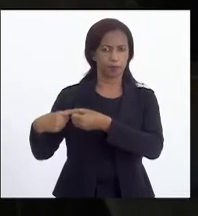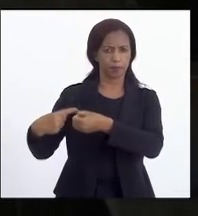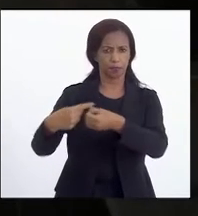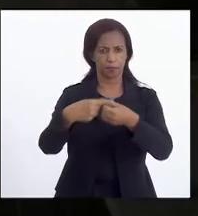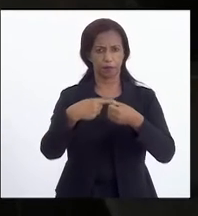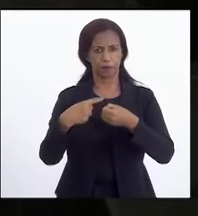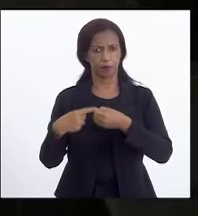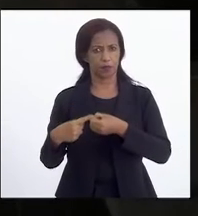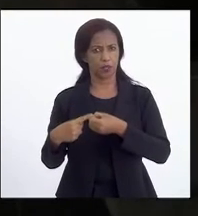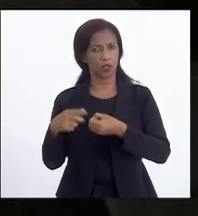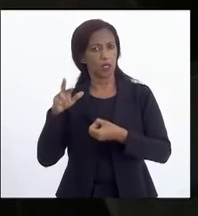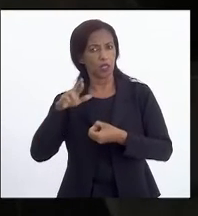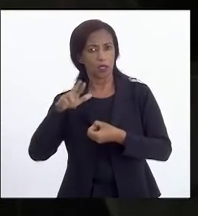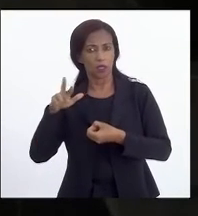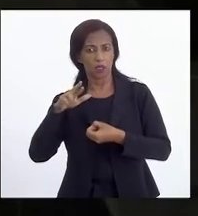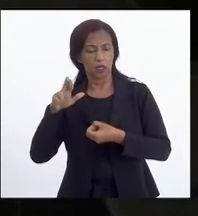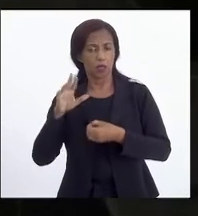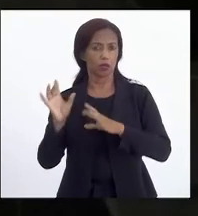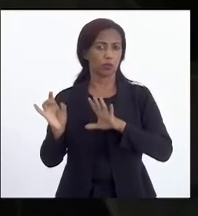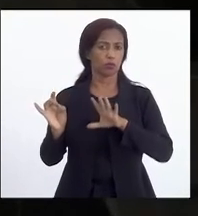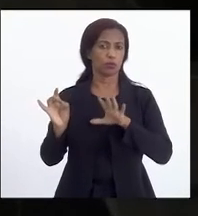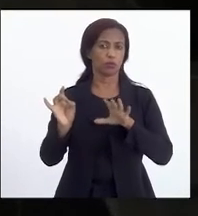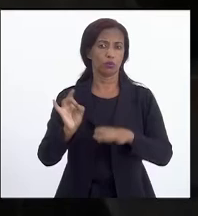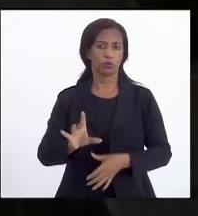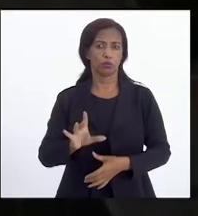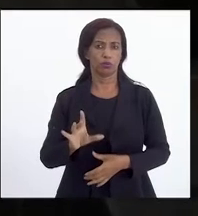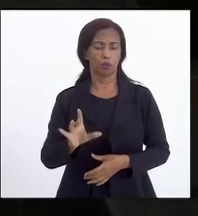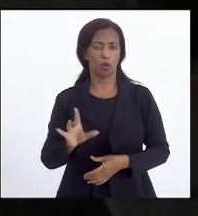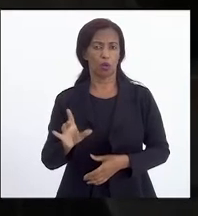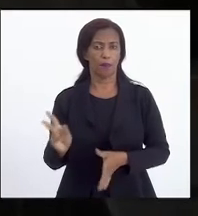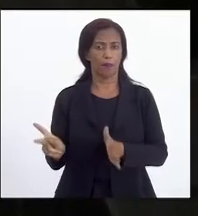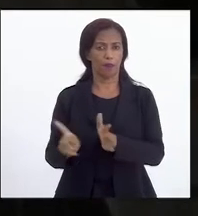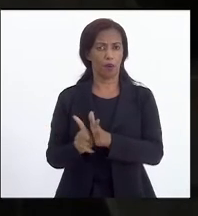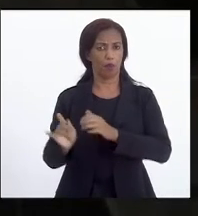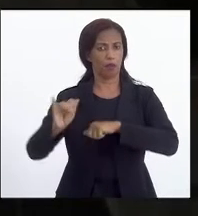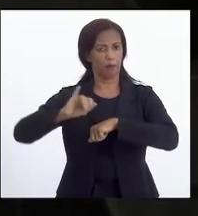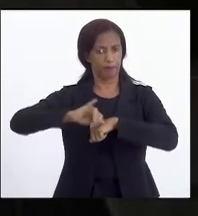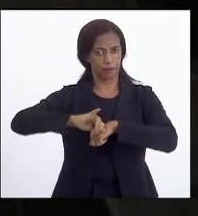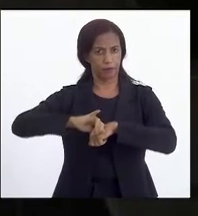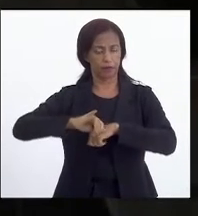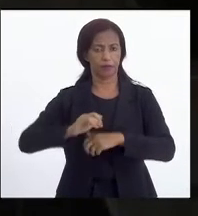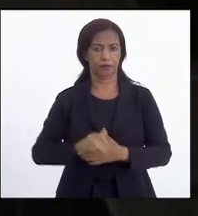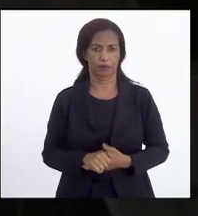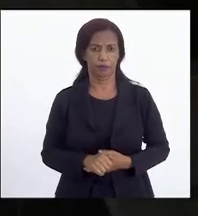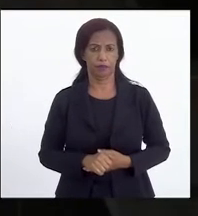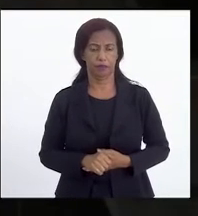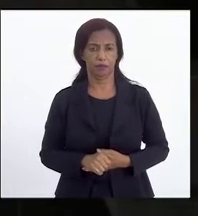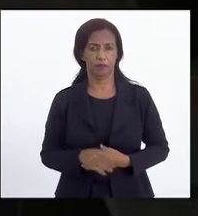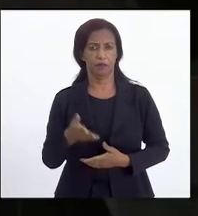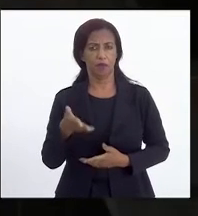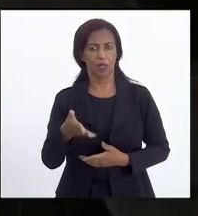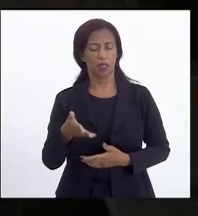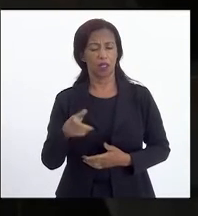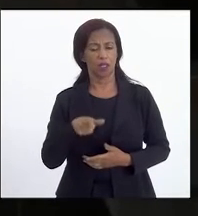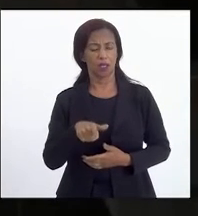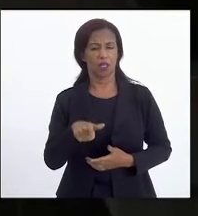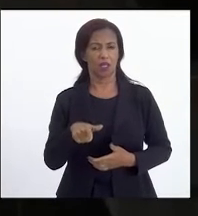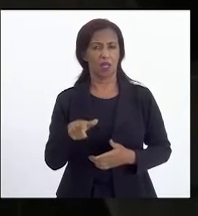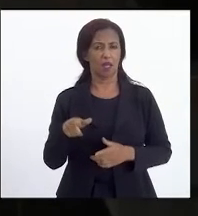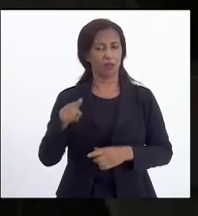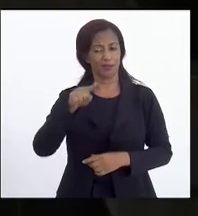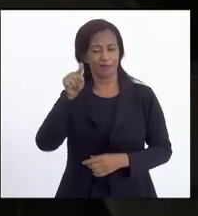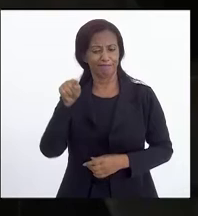e não somente o município da capital que tá com essa